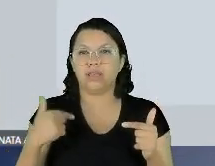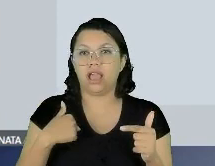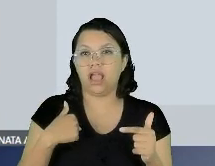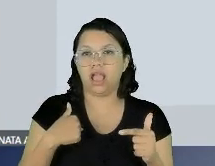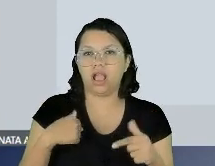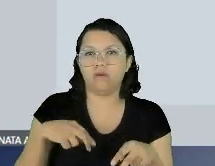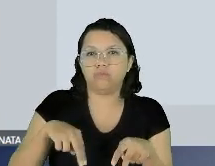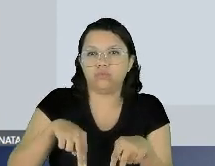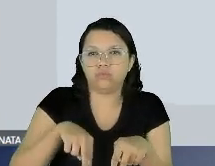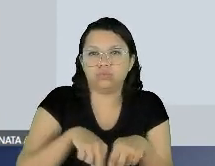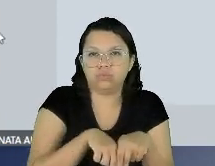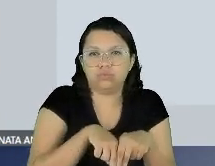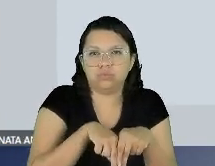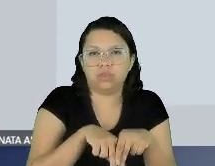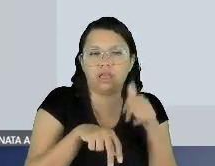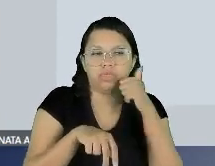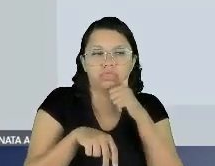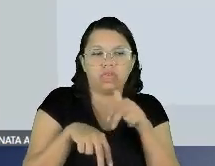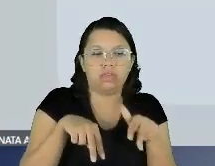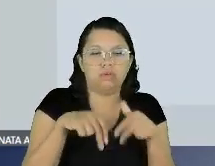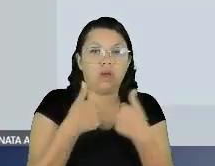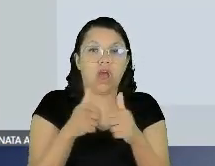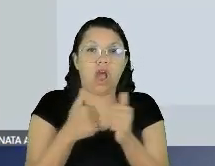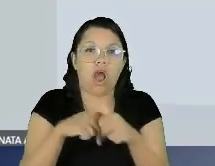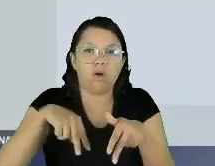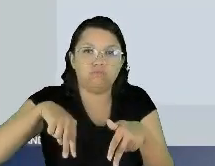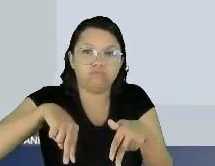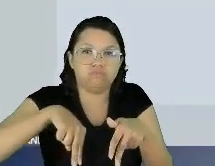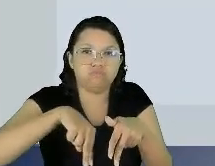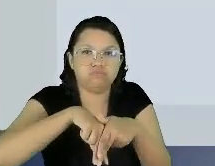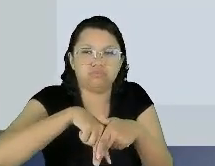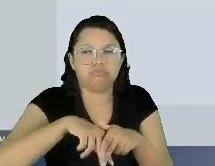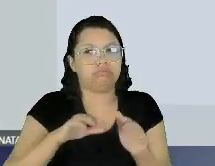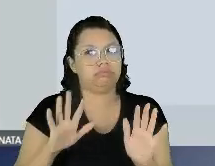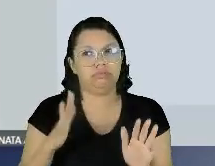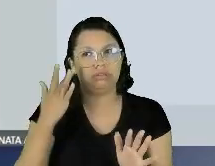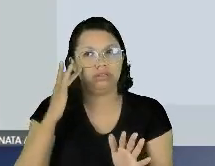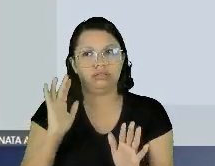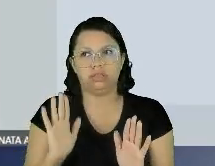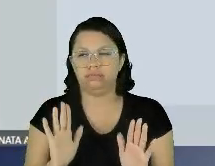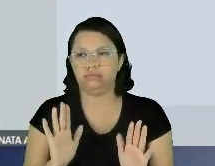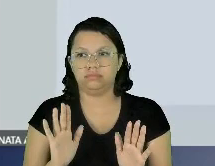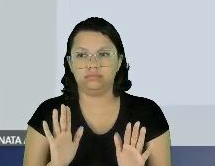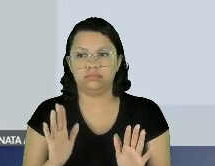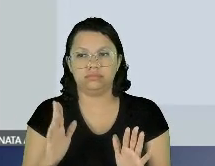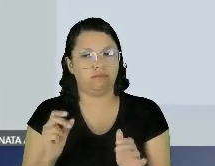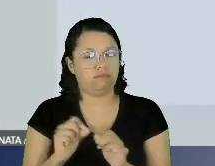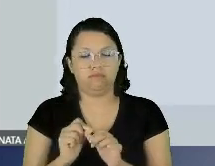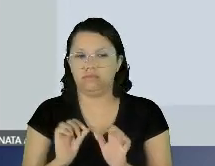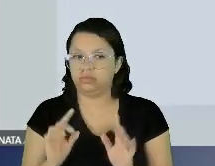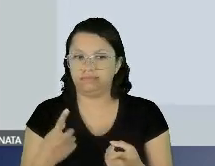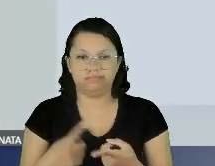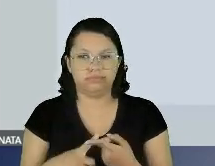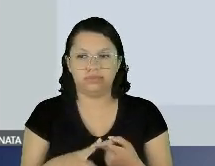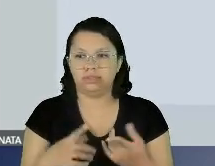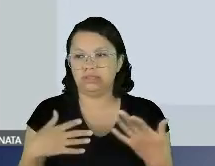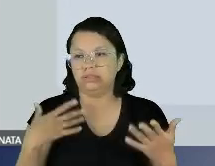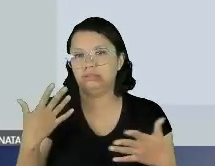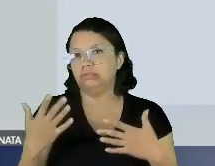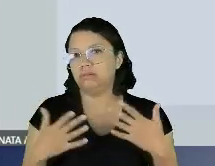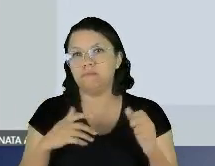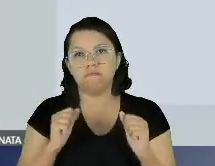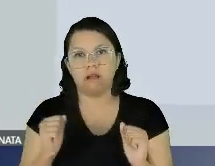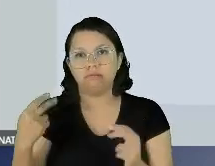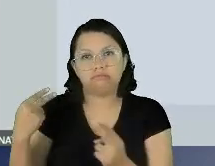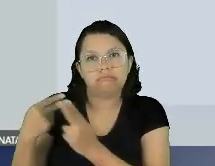uma encoxada numa mulher no ônibus, mas eu não sei, né? Eu não vou fazer isso porque posso tomar